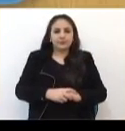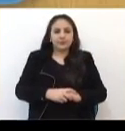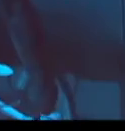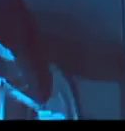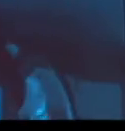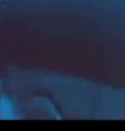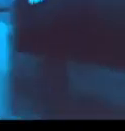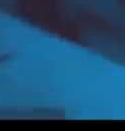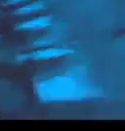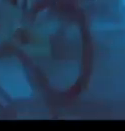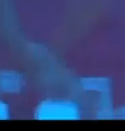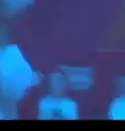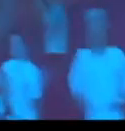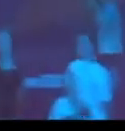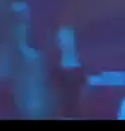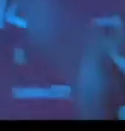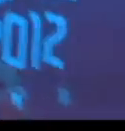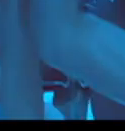2016.